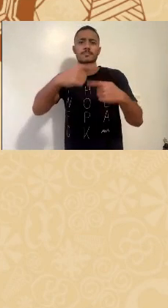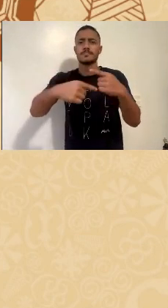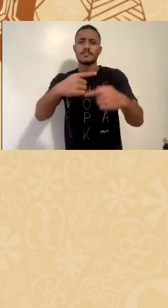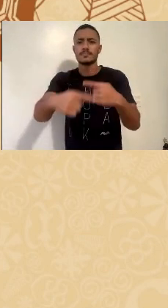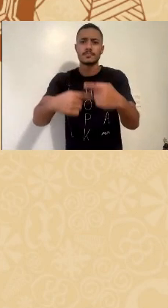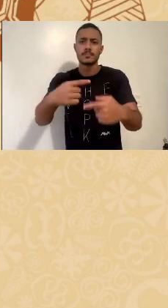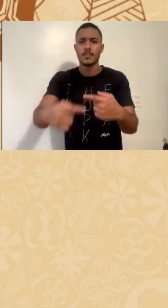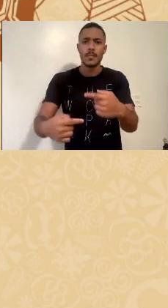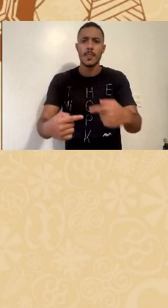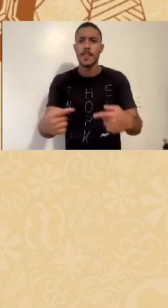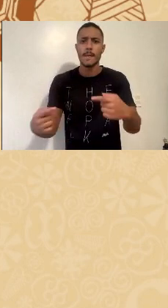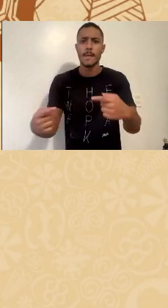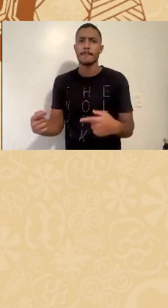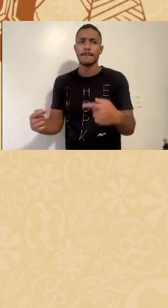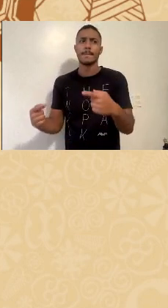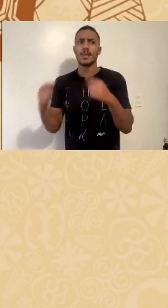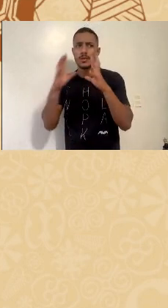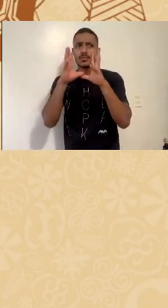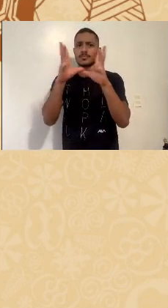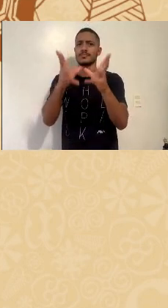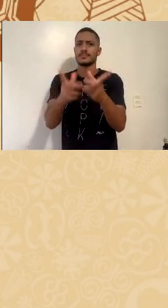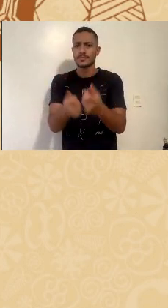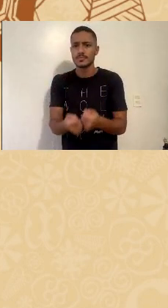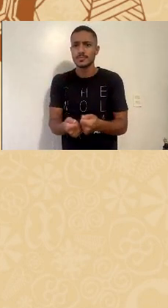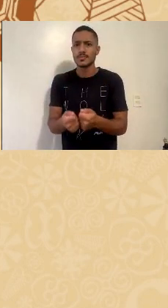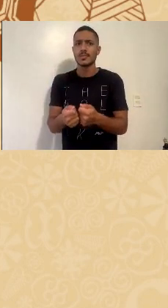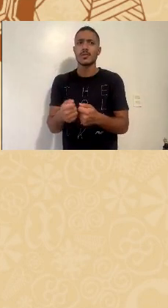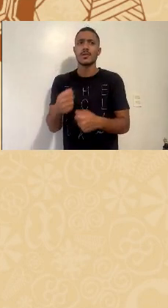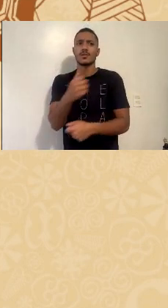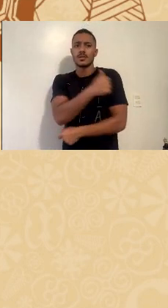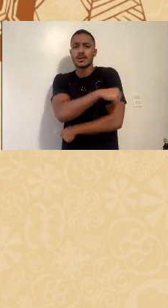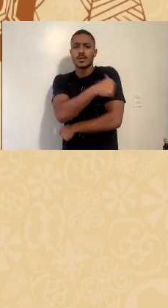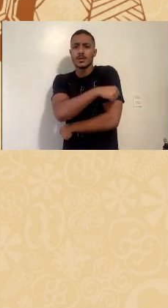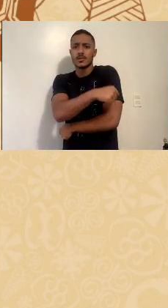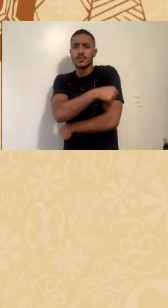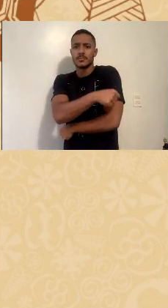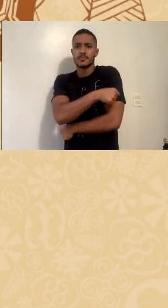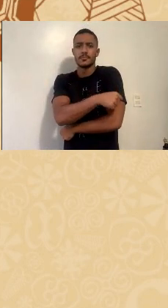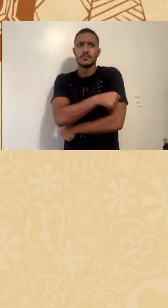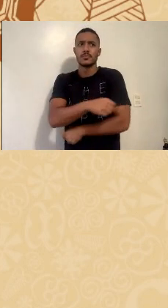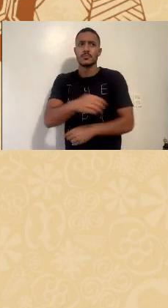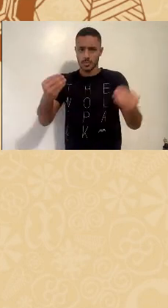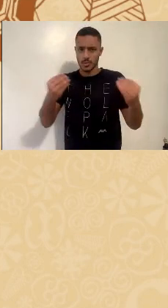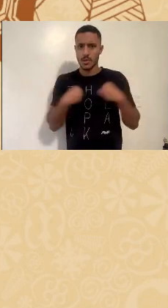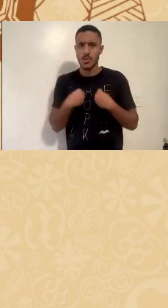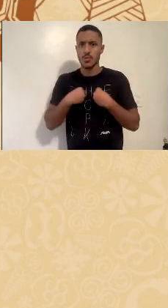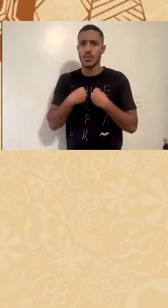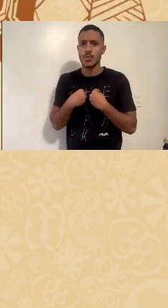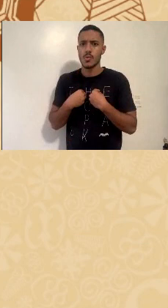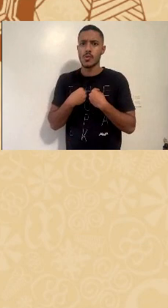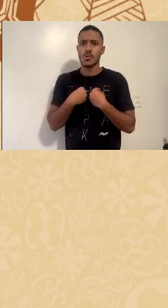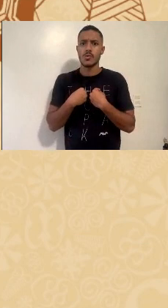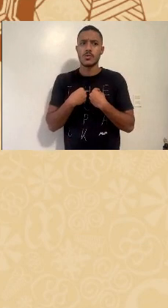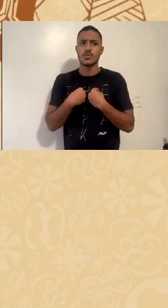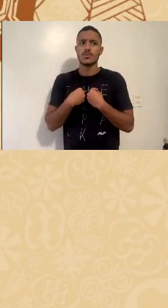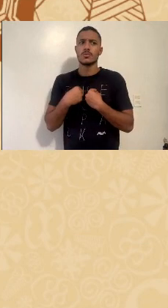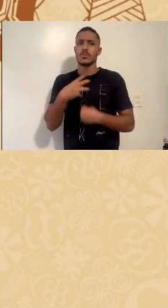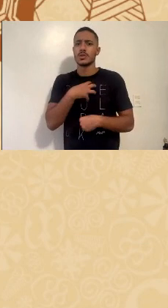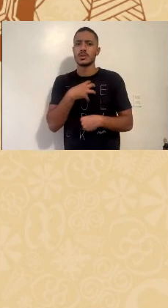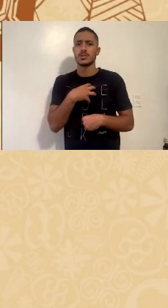cidade, da própria cidade do Rio de Janeiro, eu sempre tendo morado em regiões mais elitizadas da